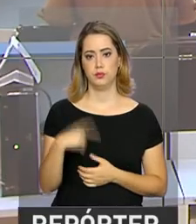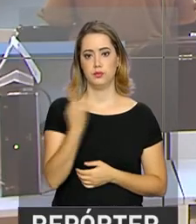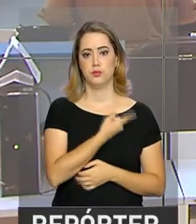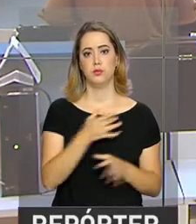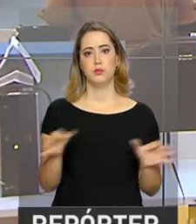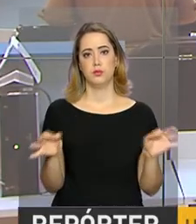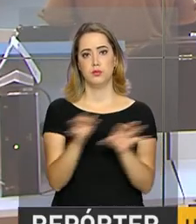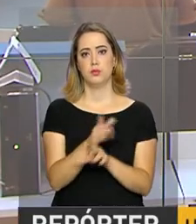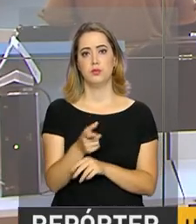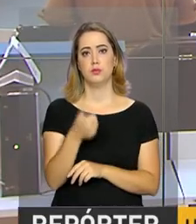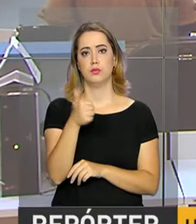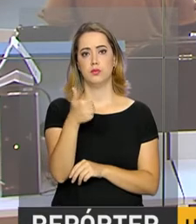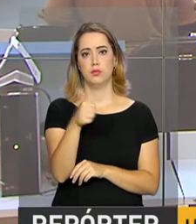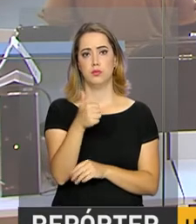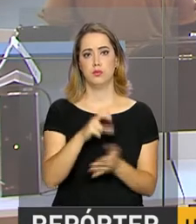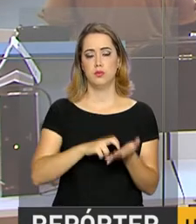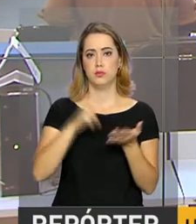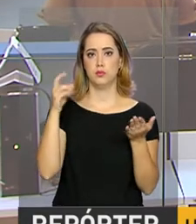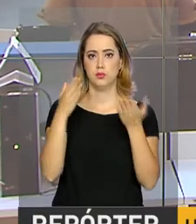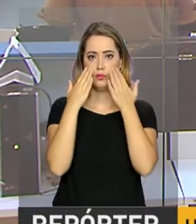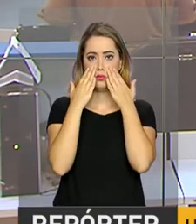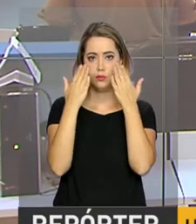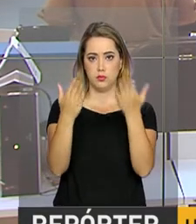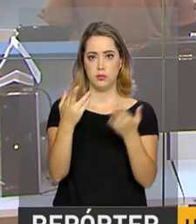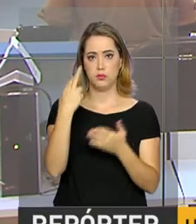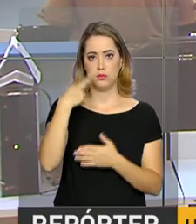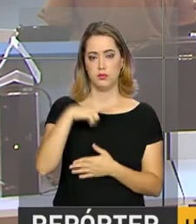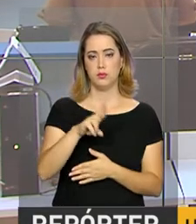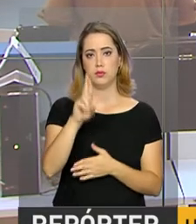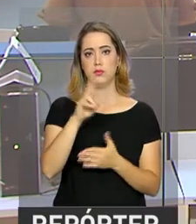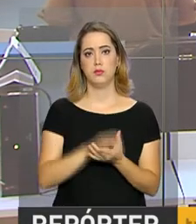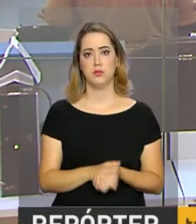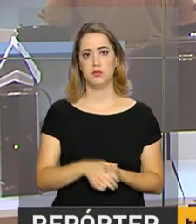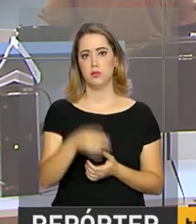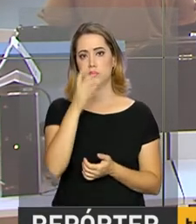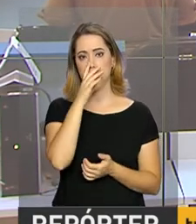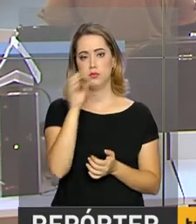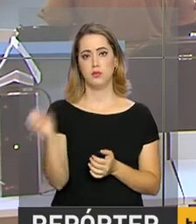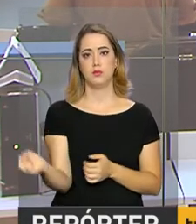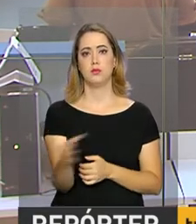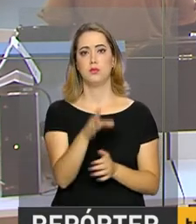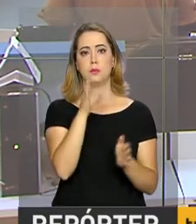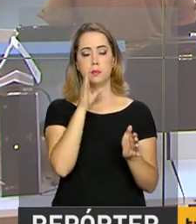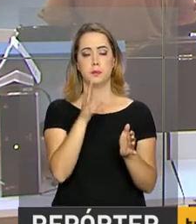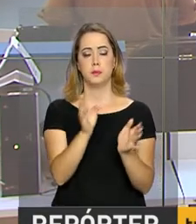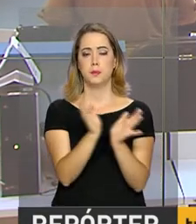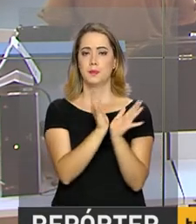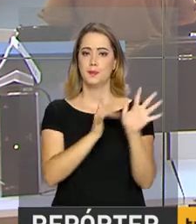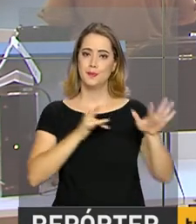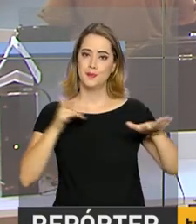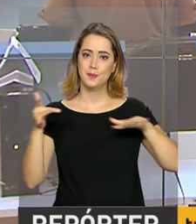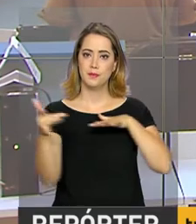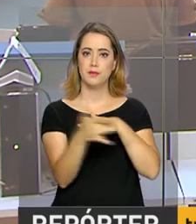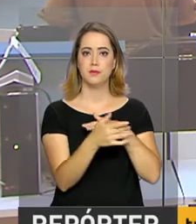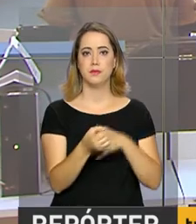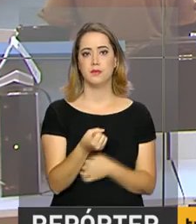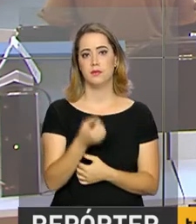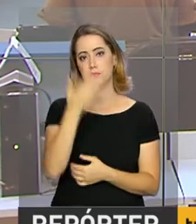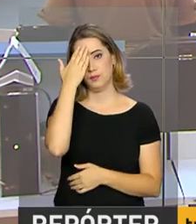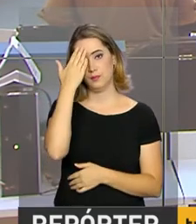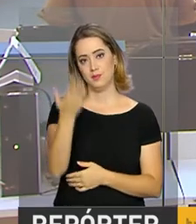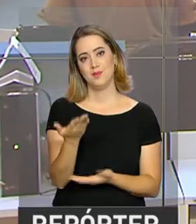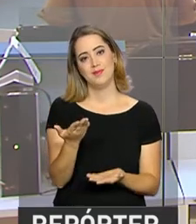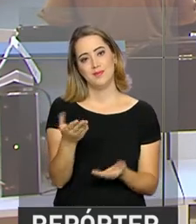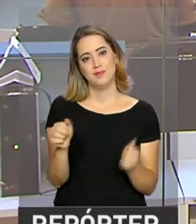por aqui voltamos às 11 da manhã na próxima edição do repórter nbr acompanhe as novidades também pelas nossas redes sociais